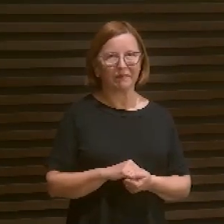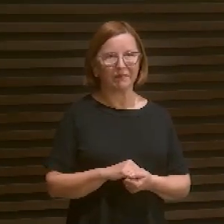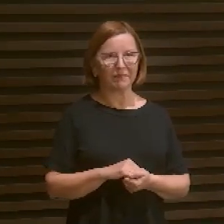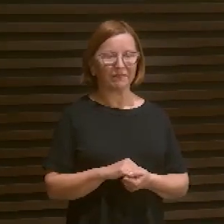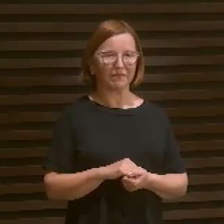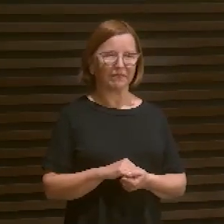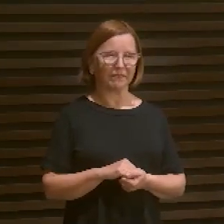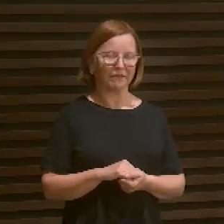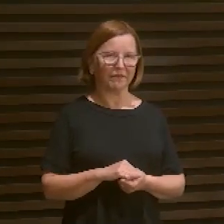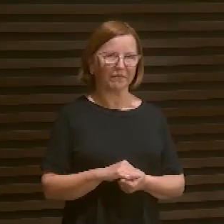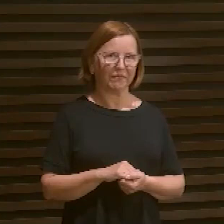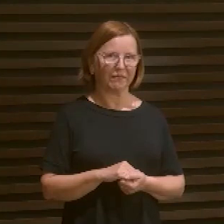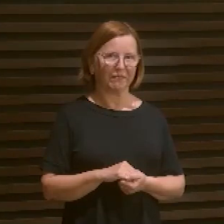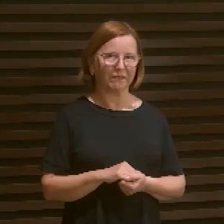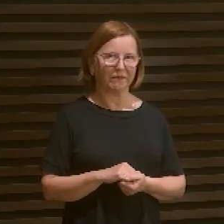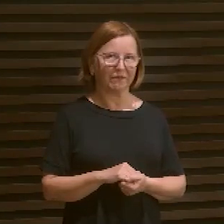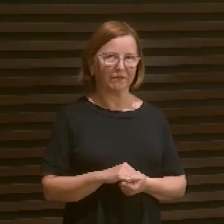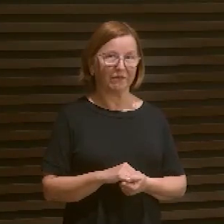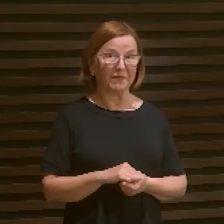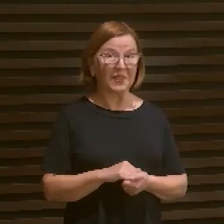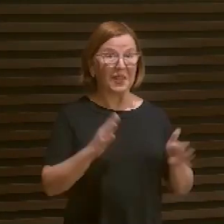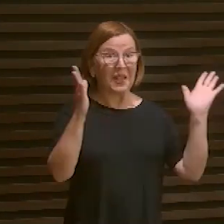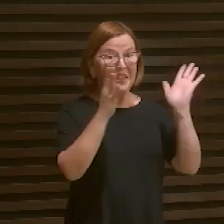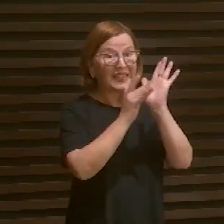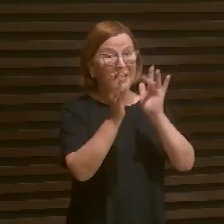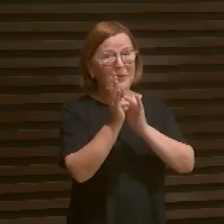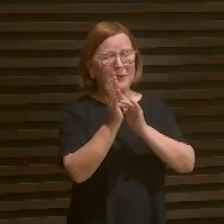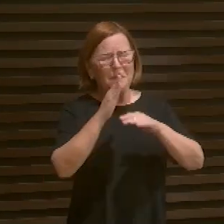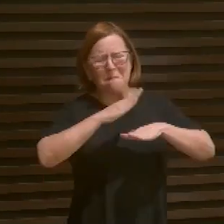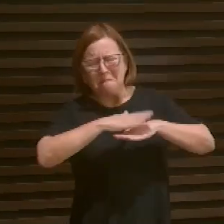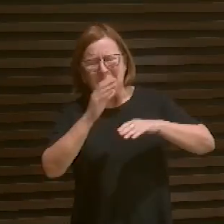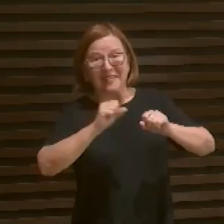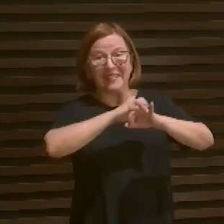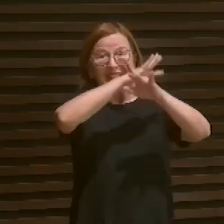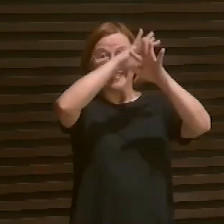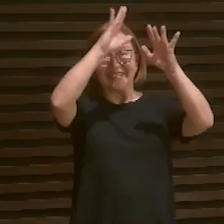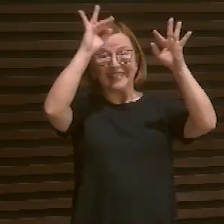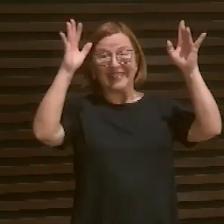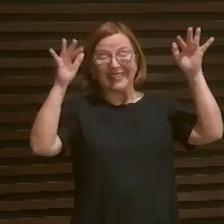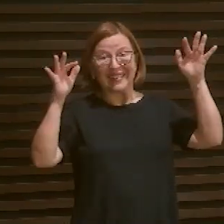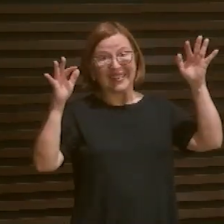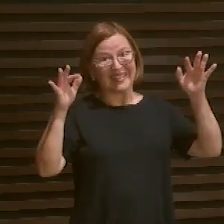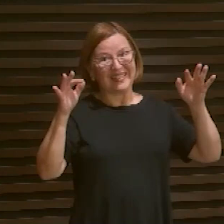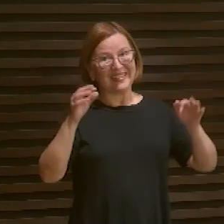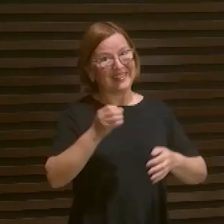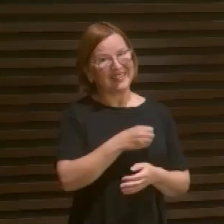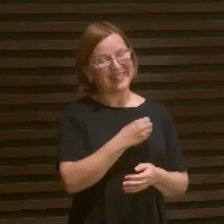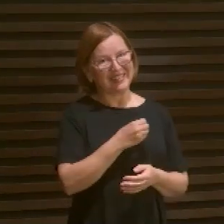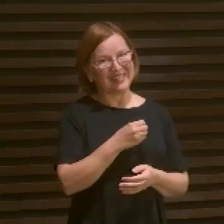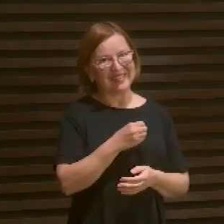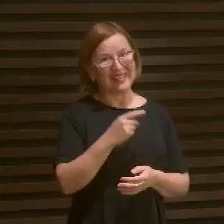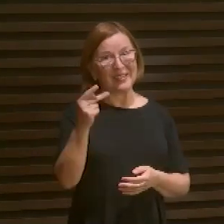Embora Jesus seja o mais glorioso dos seres, seu nome chama atenção para a